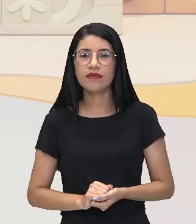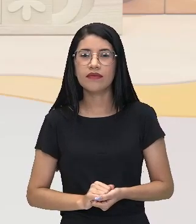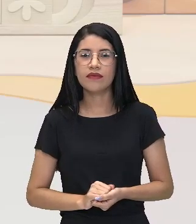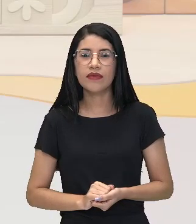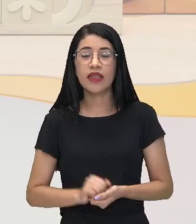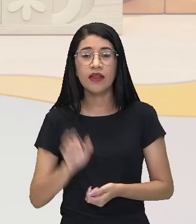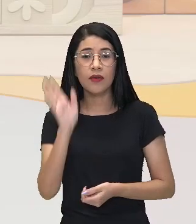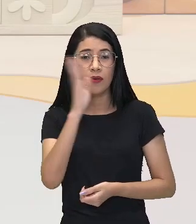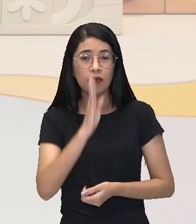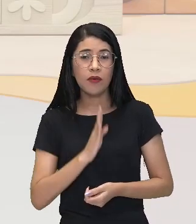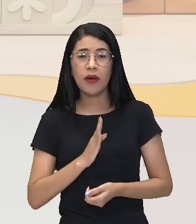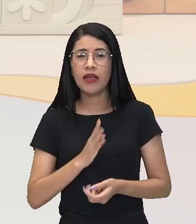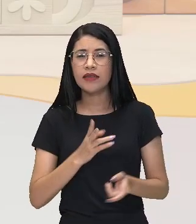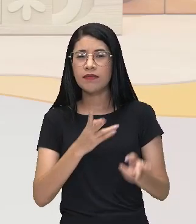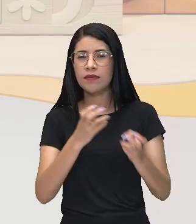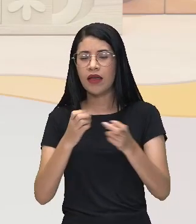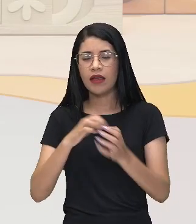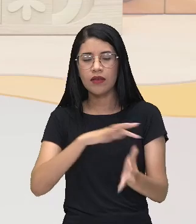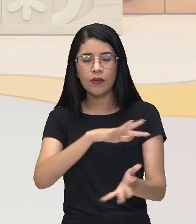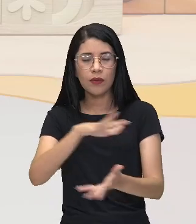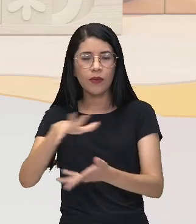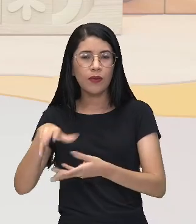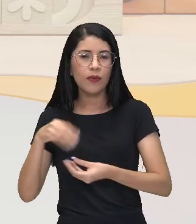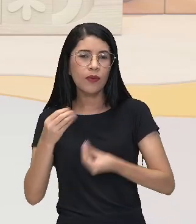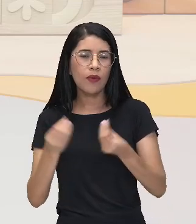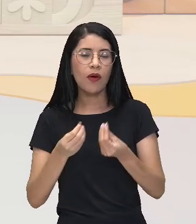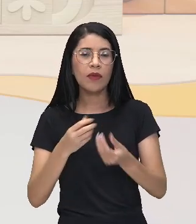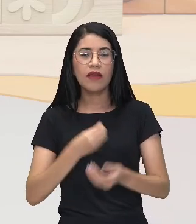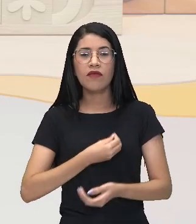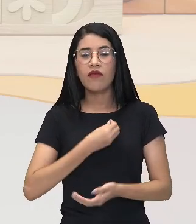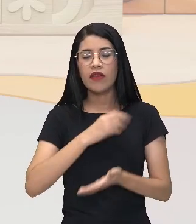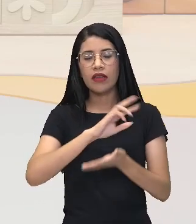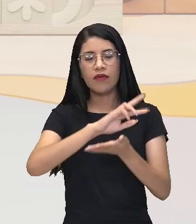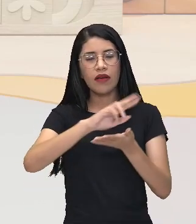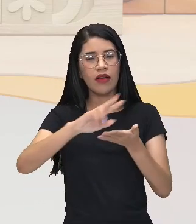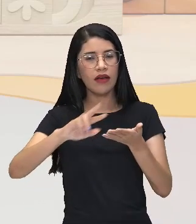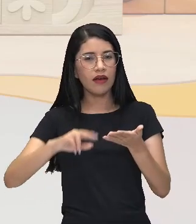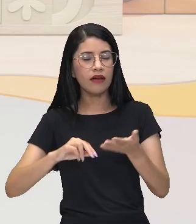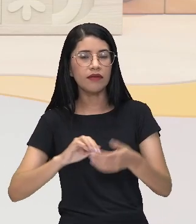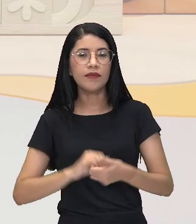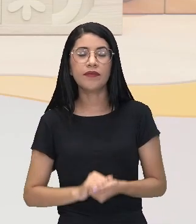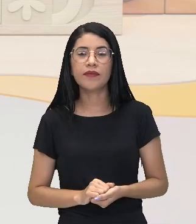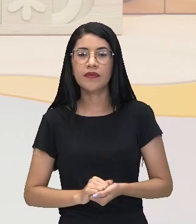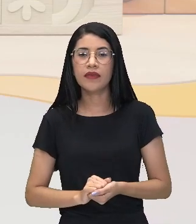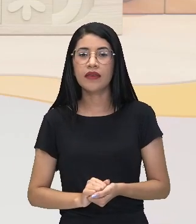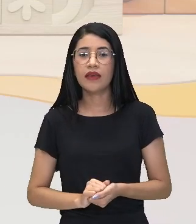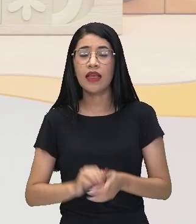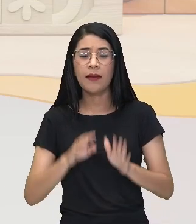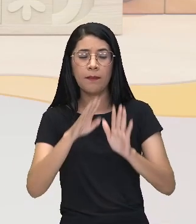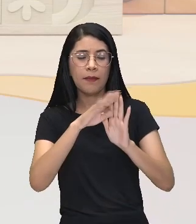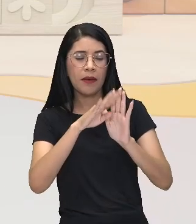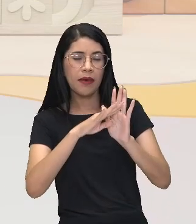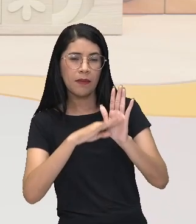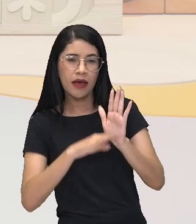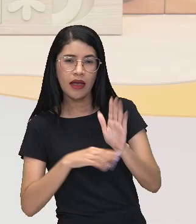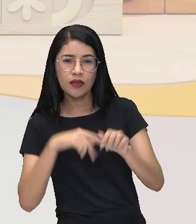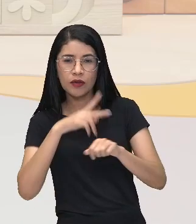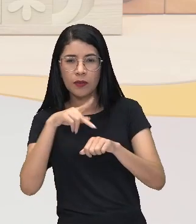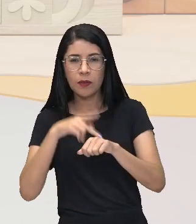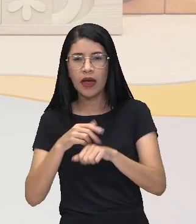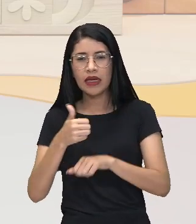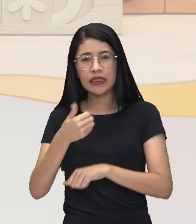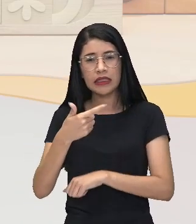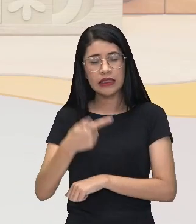O Brasil é reconhecido mundialmente por sua diversidade biológica. Na lista dos 17 países